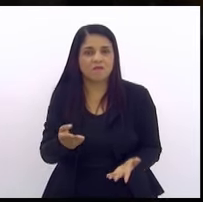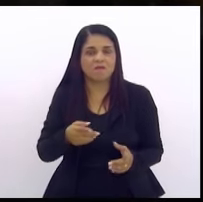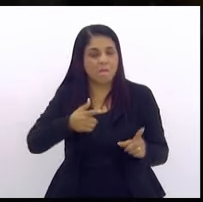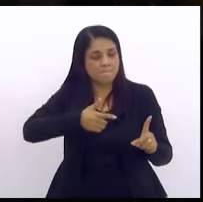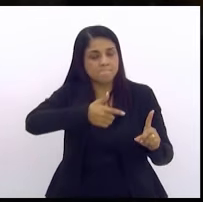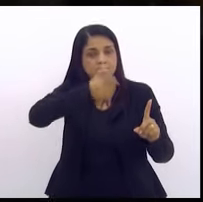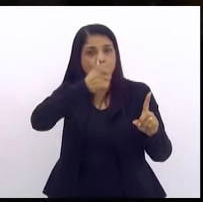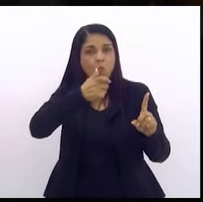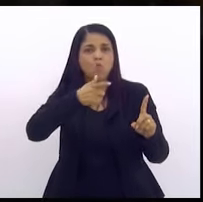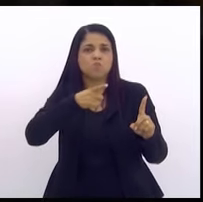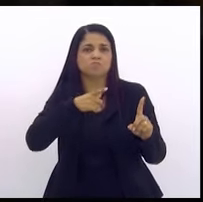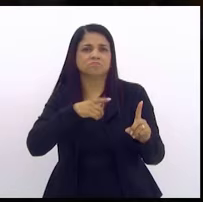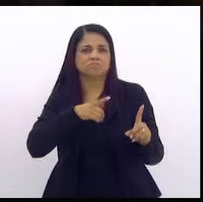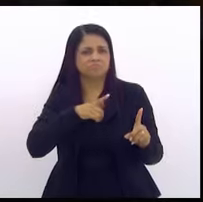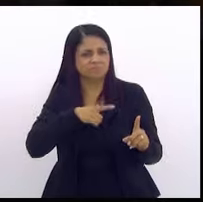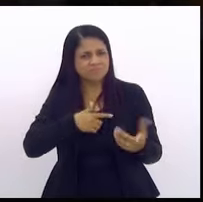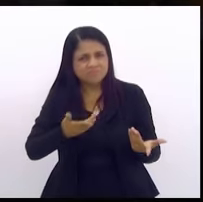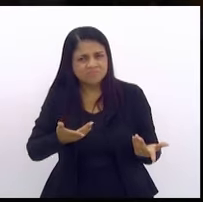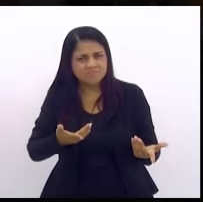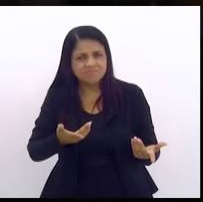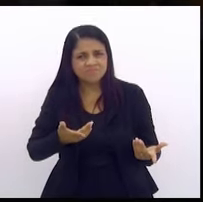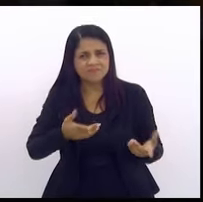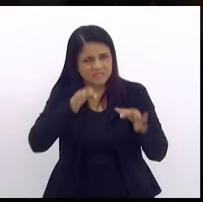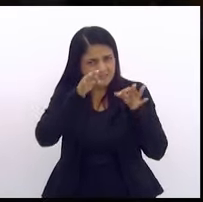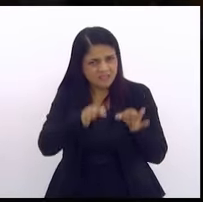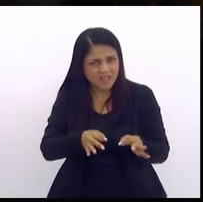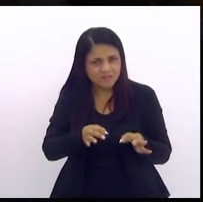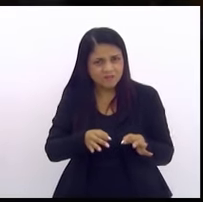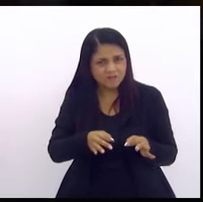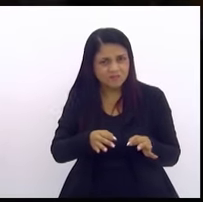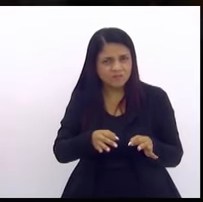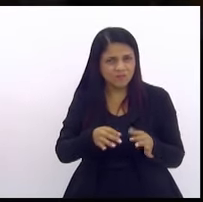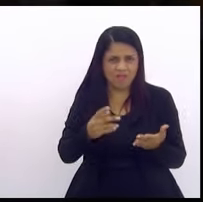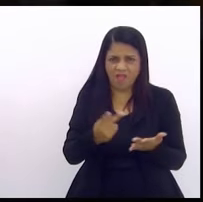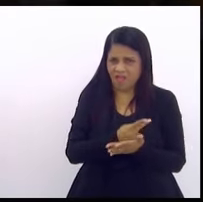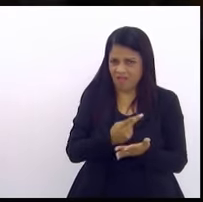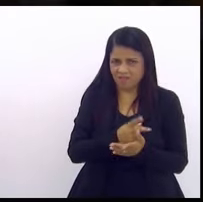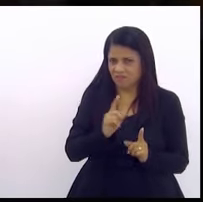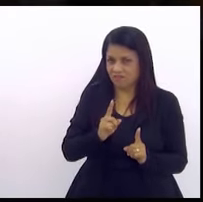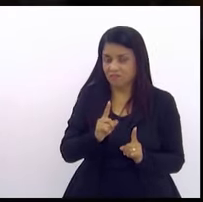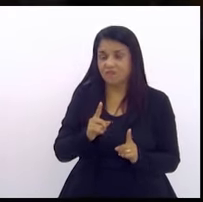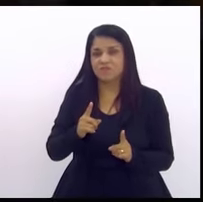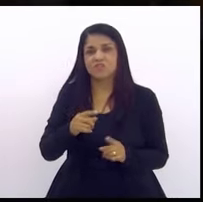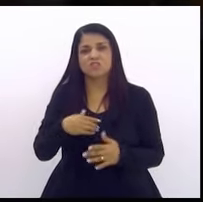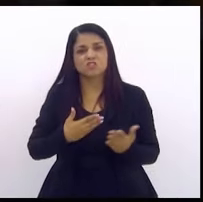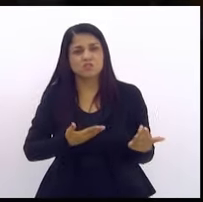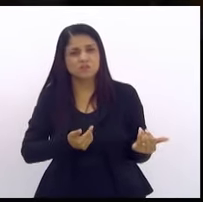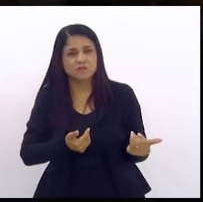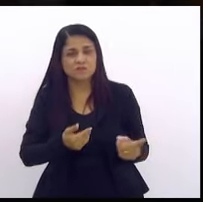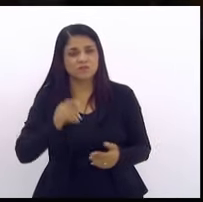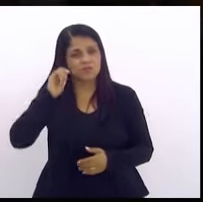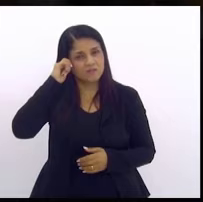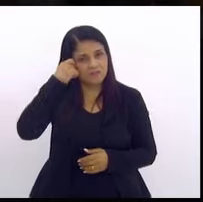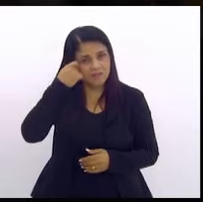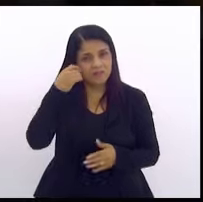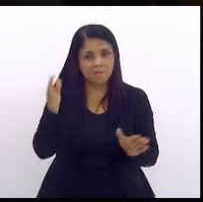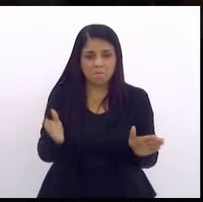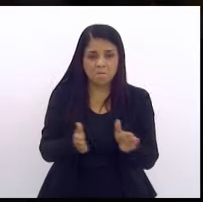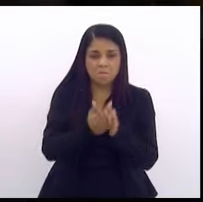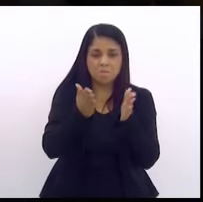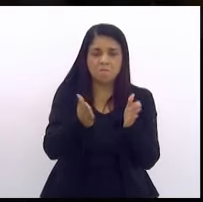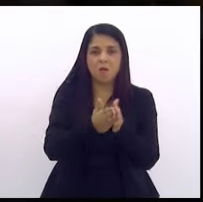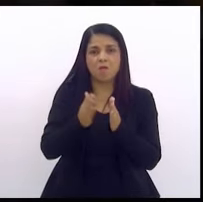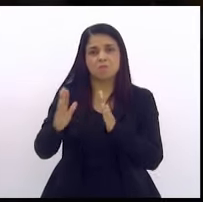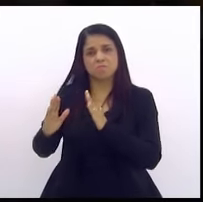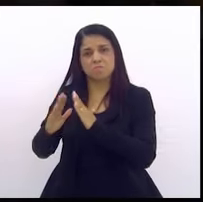Ela tem endereço certo. Vão ser na juventude negra, pobre, e favelada. E aí, os